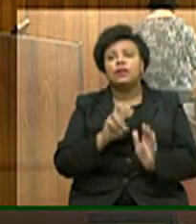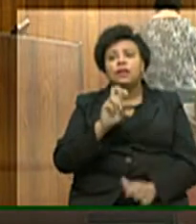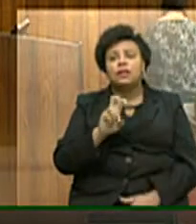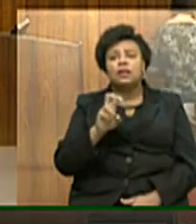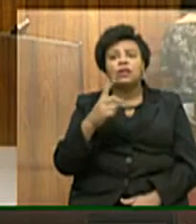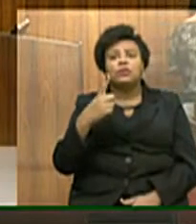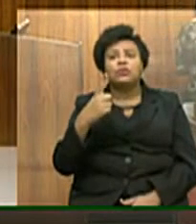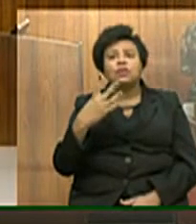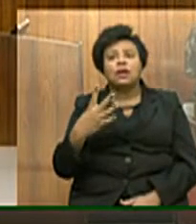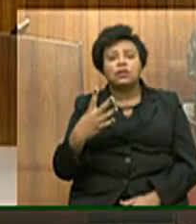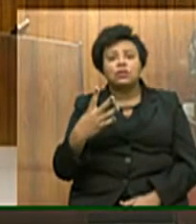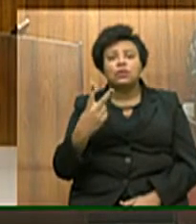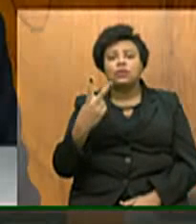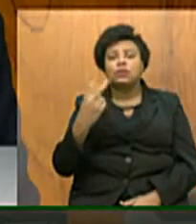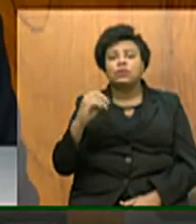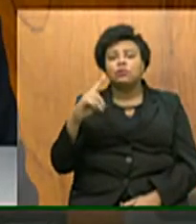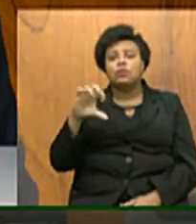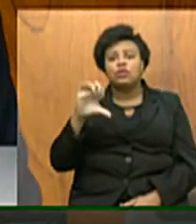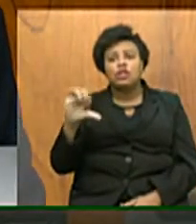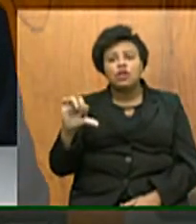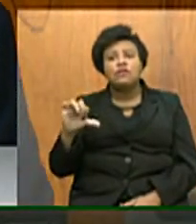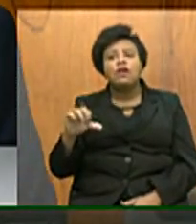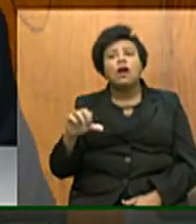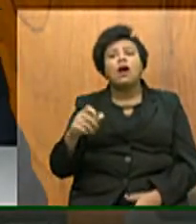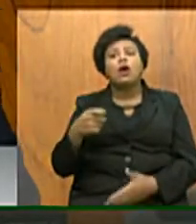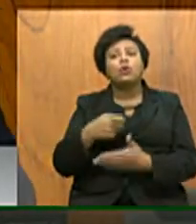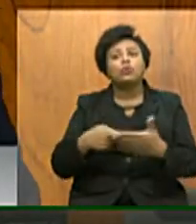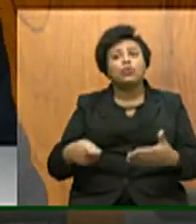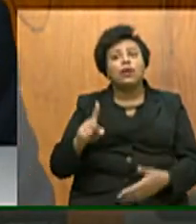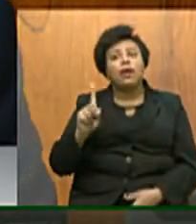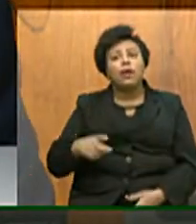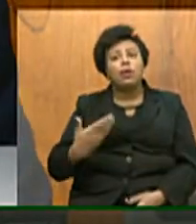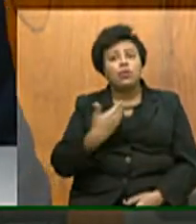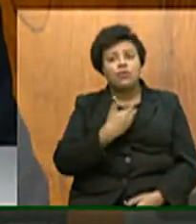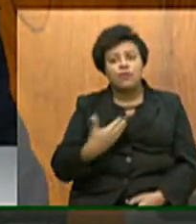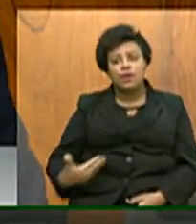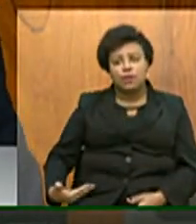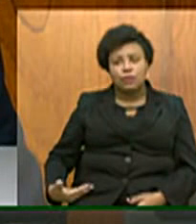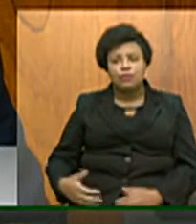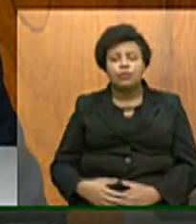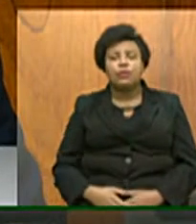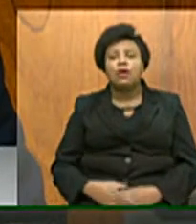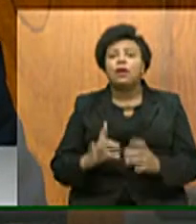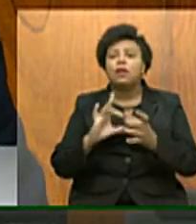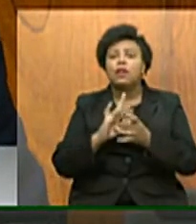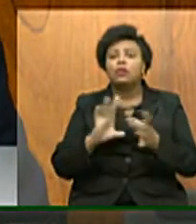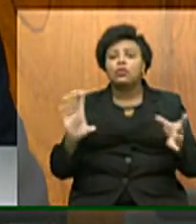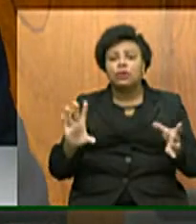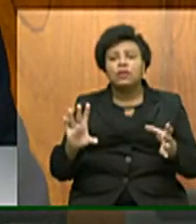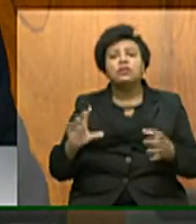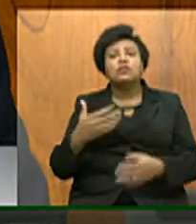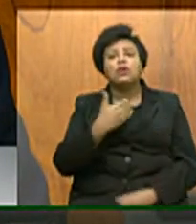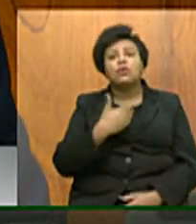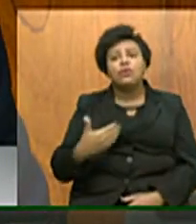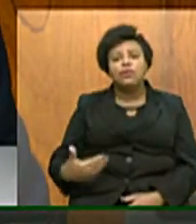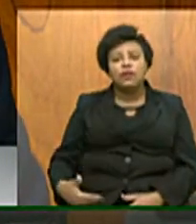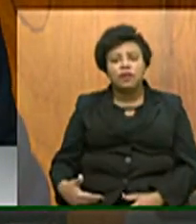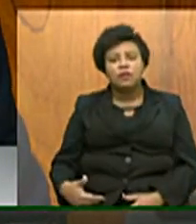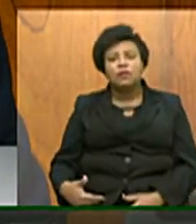514/2019, de autoria do Poder Executivo, que autoriza o Poder Executivo